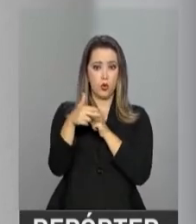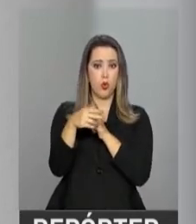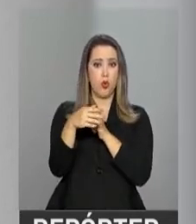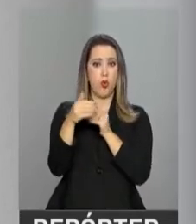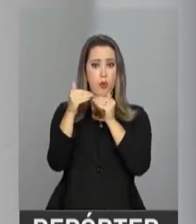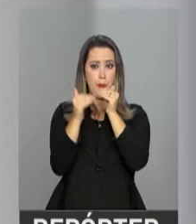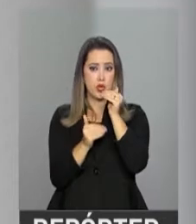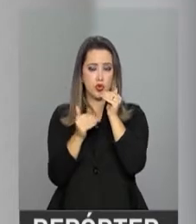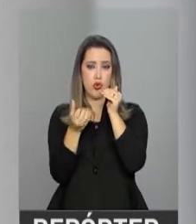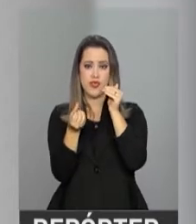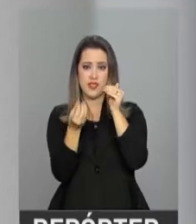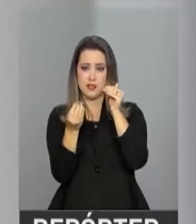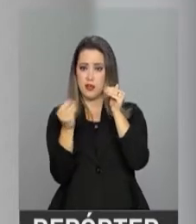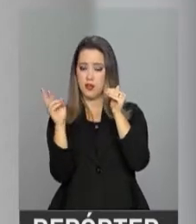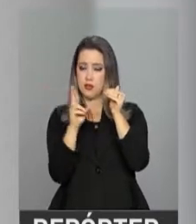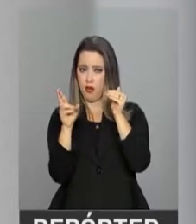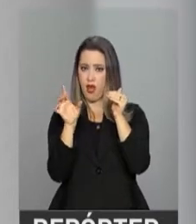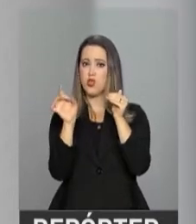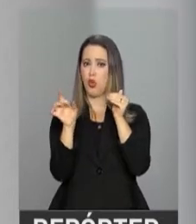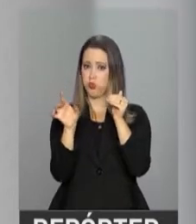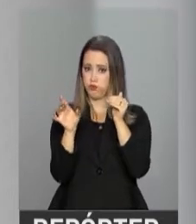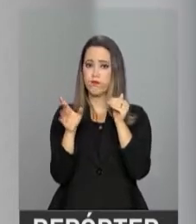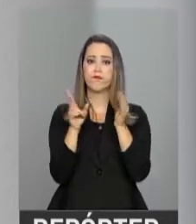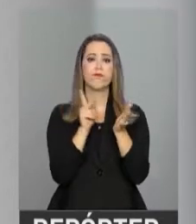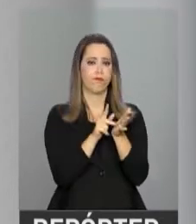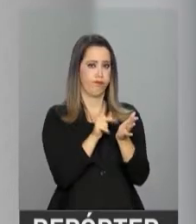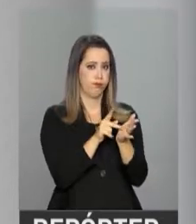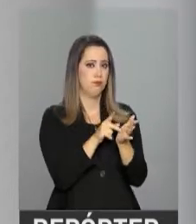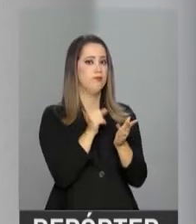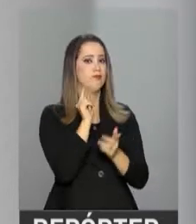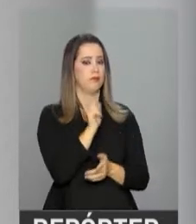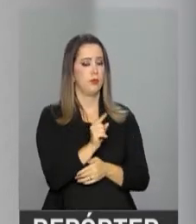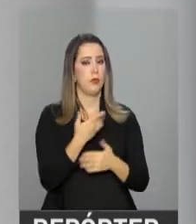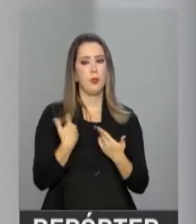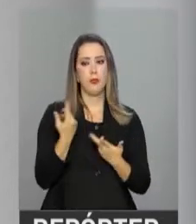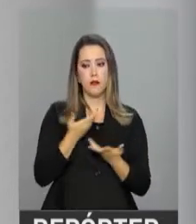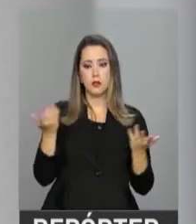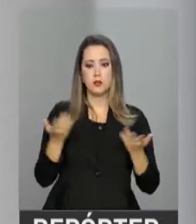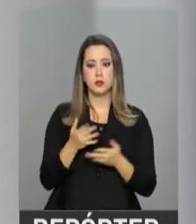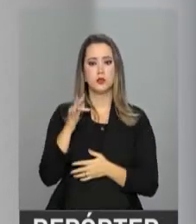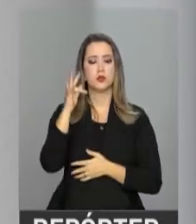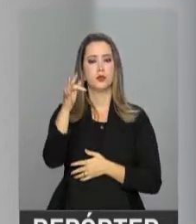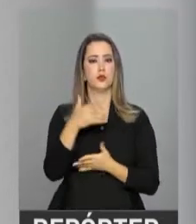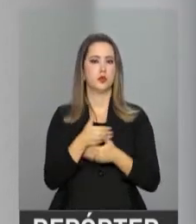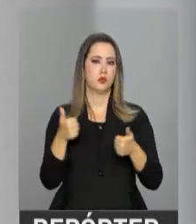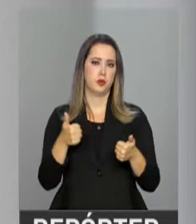corte porque nós estamos fazendo a reforma da previdência agora para prevenir o futuro